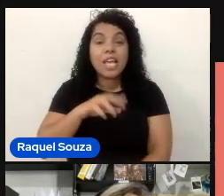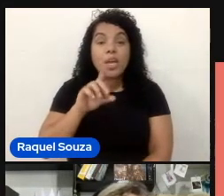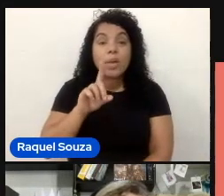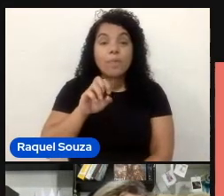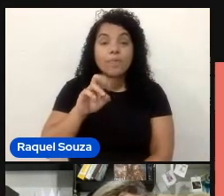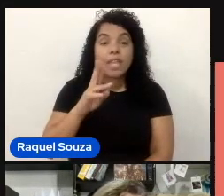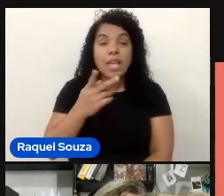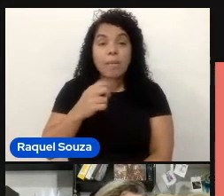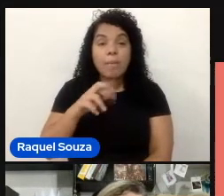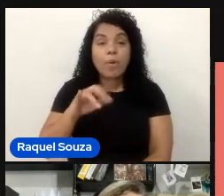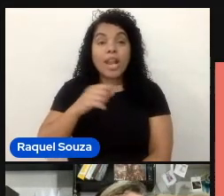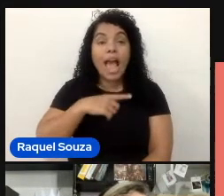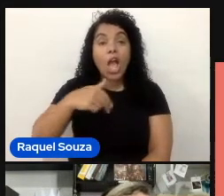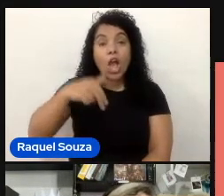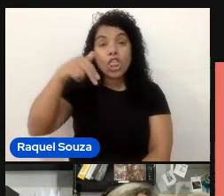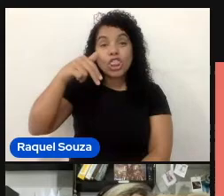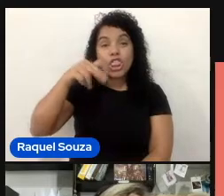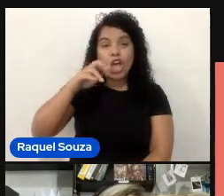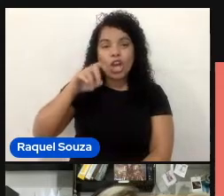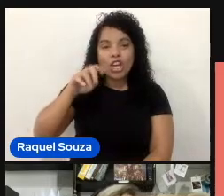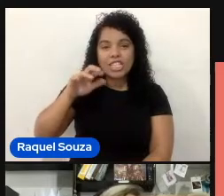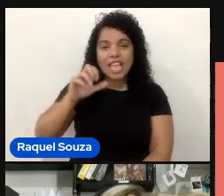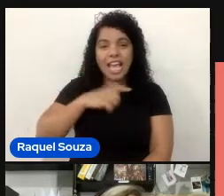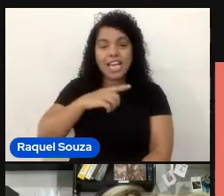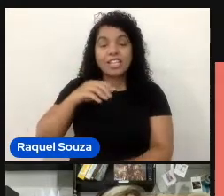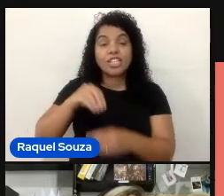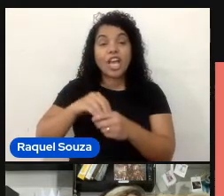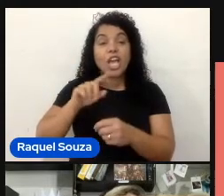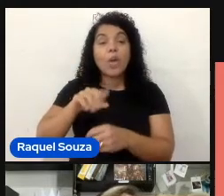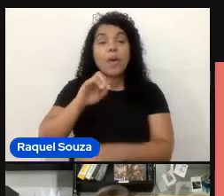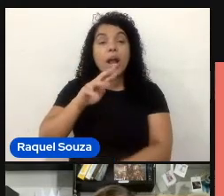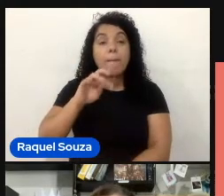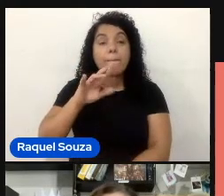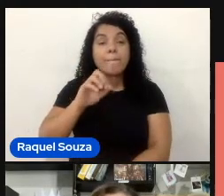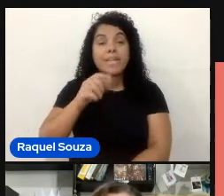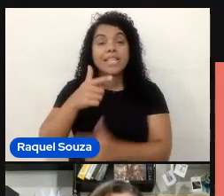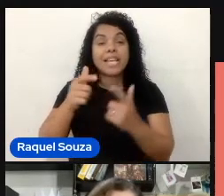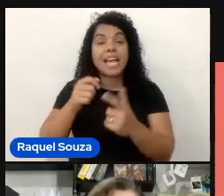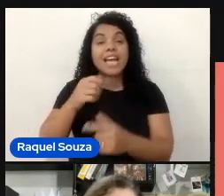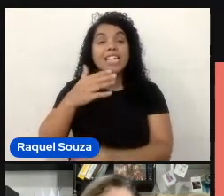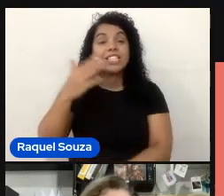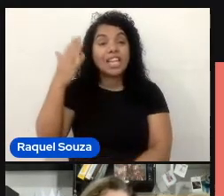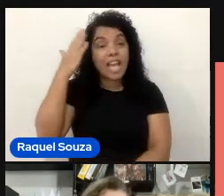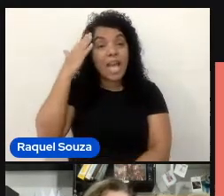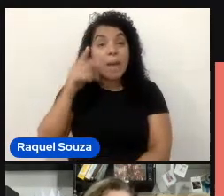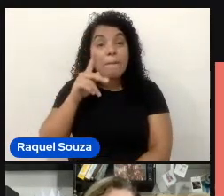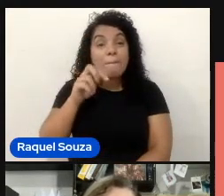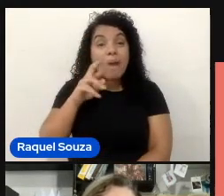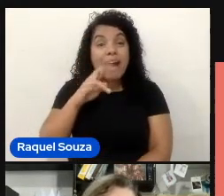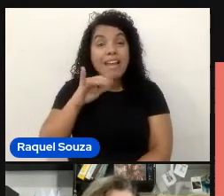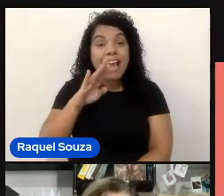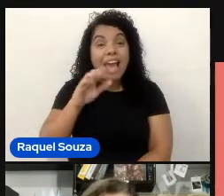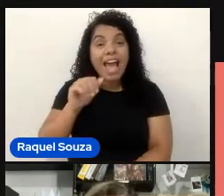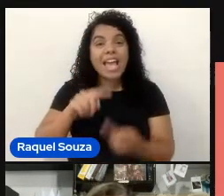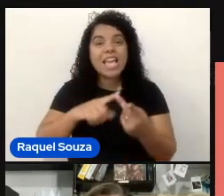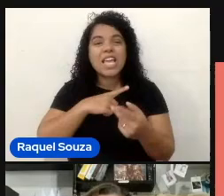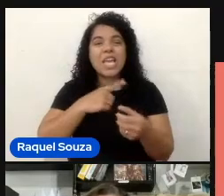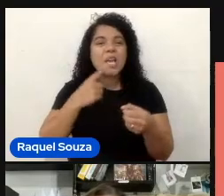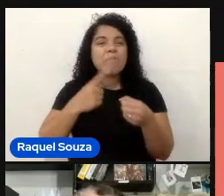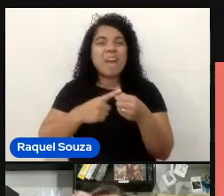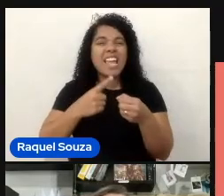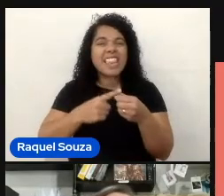do Nordeste, estou em Campina Grande, Paraíba, onde tem a terra do maior São João do mundo, interiorzão